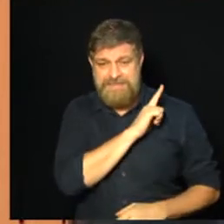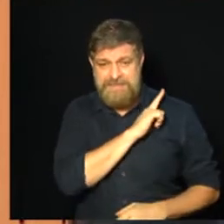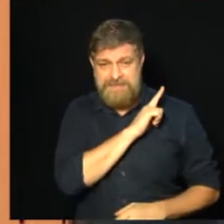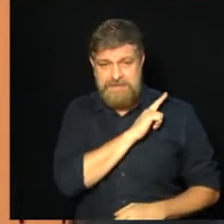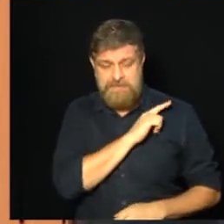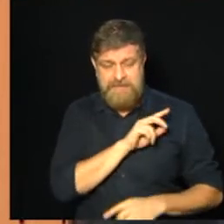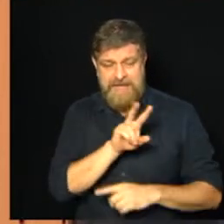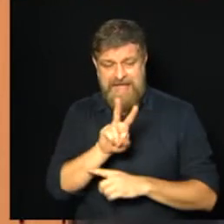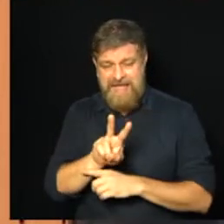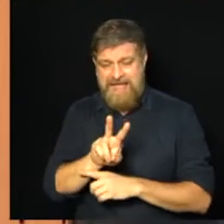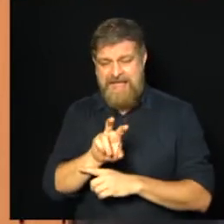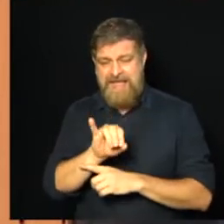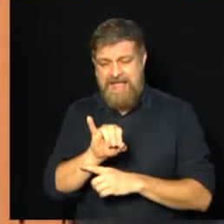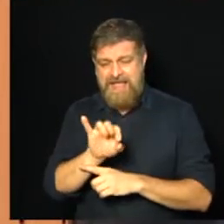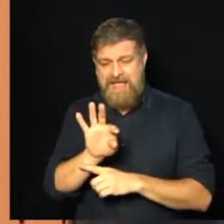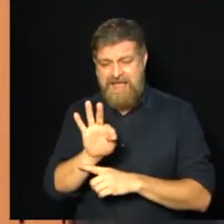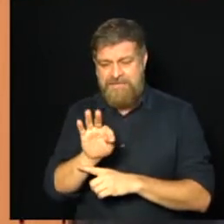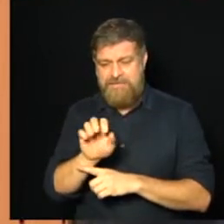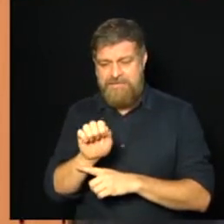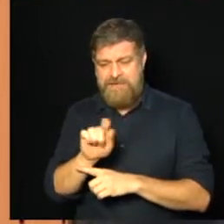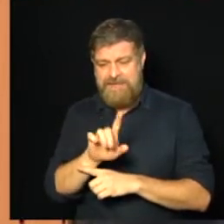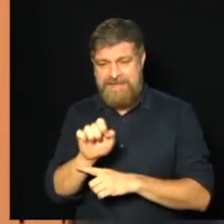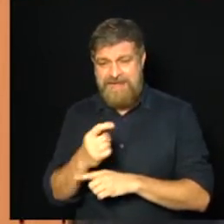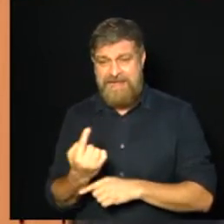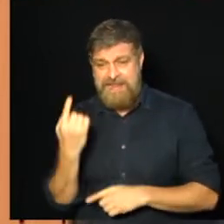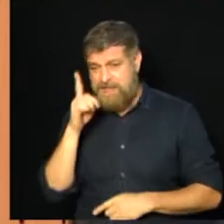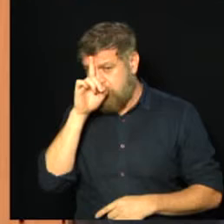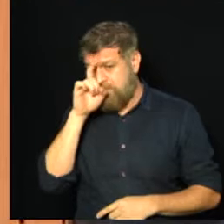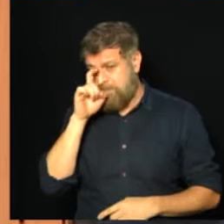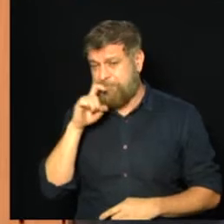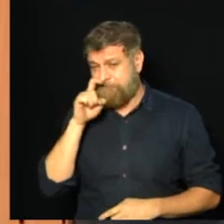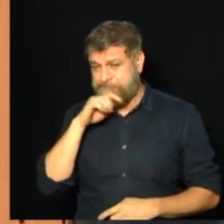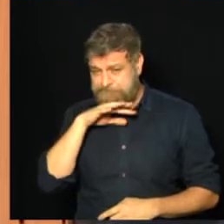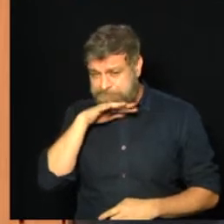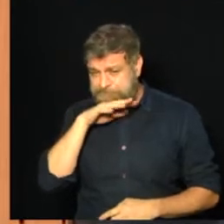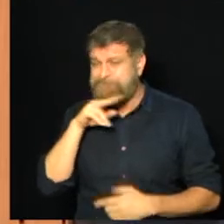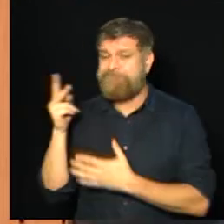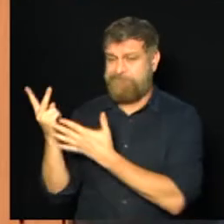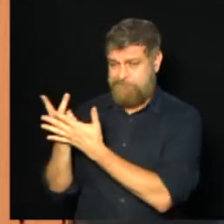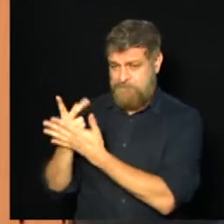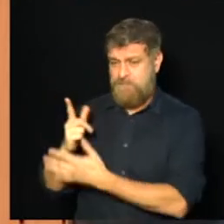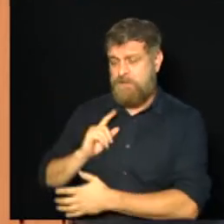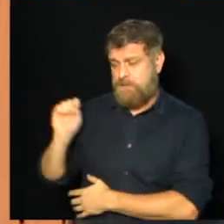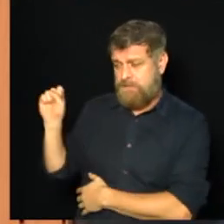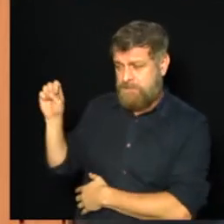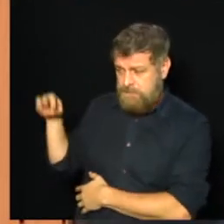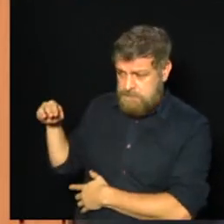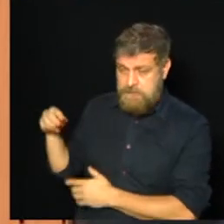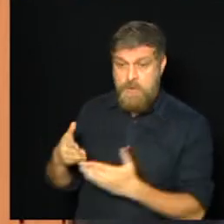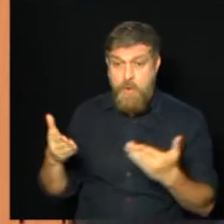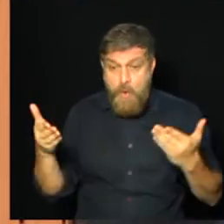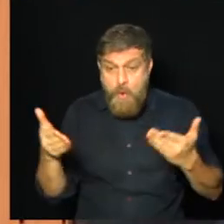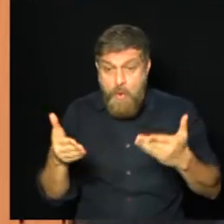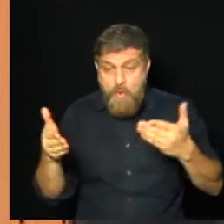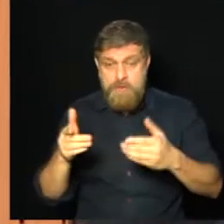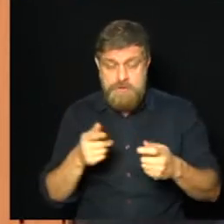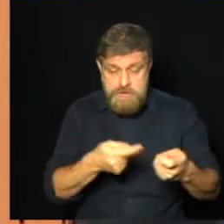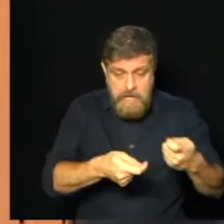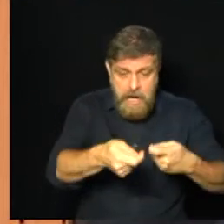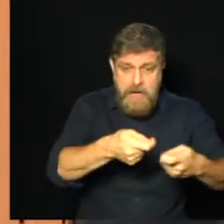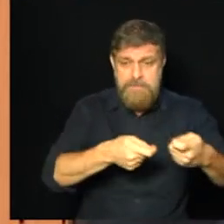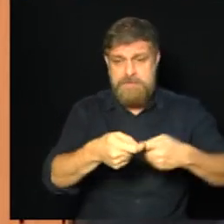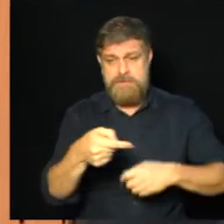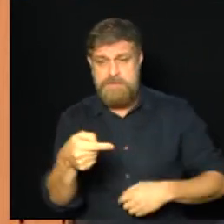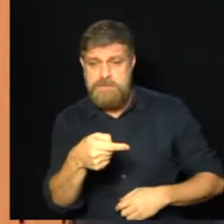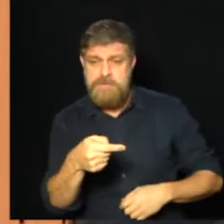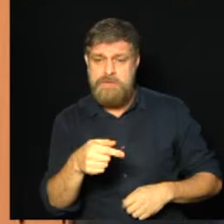Vitale, então, especificamente ali do Ouro Verde. Hoje, a forma com que está sendo administrado,